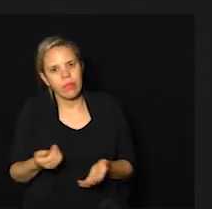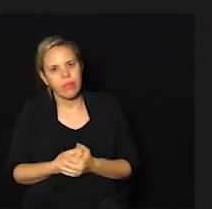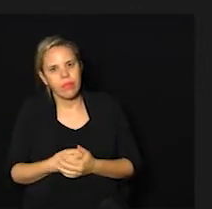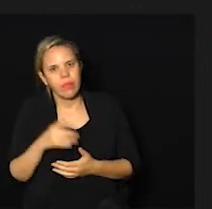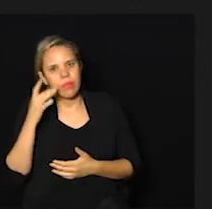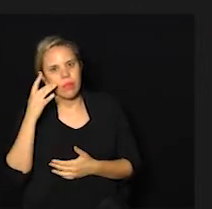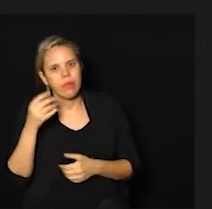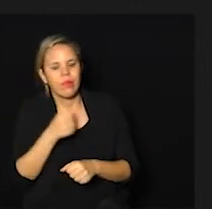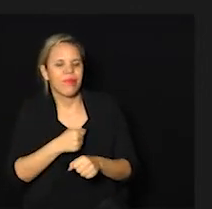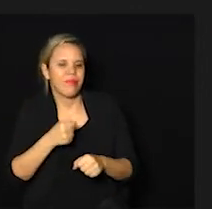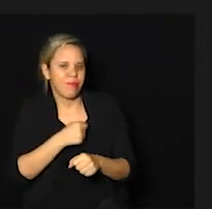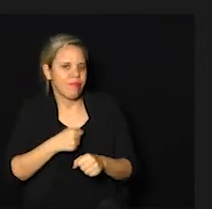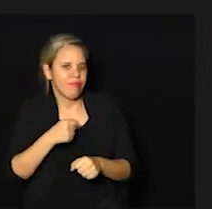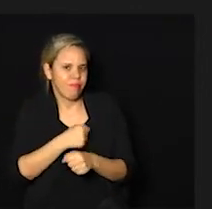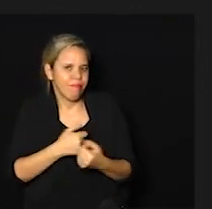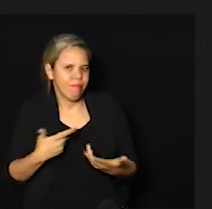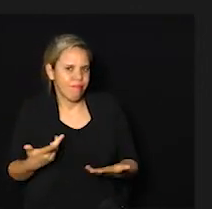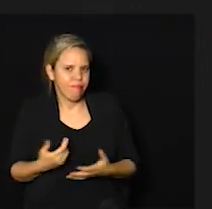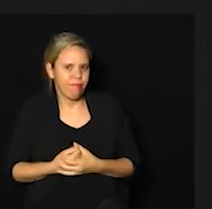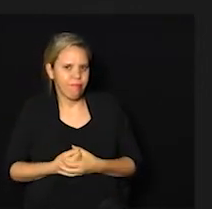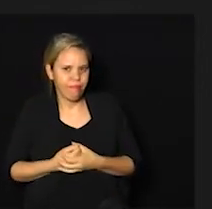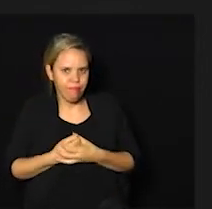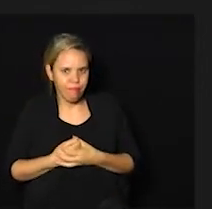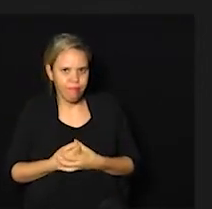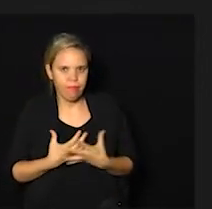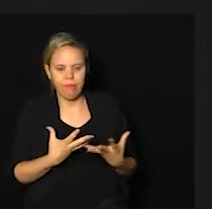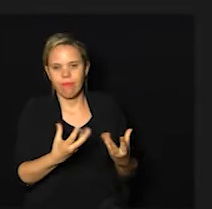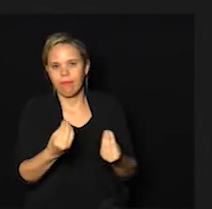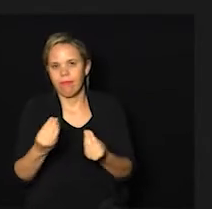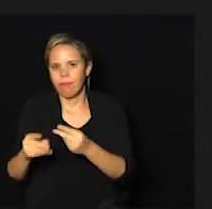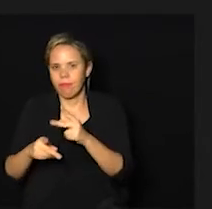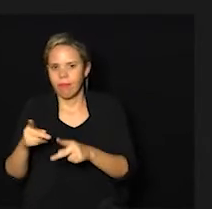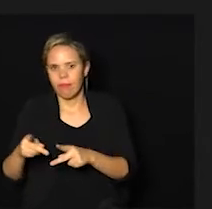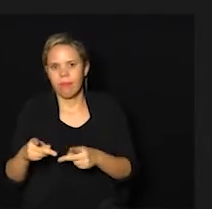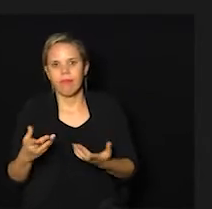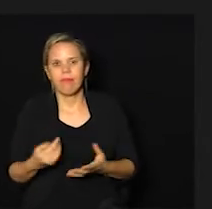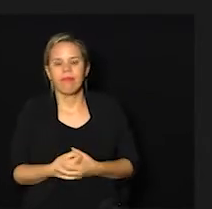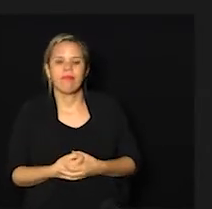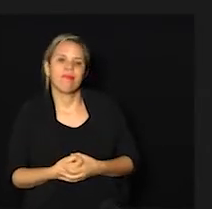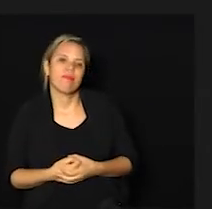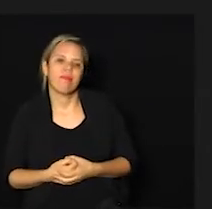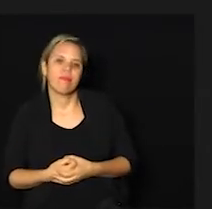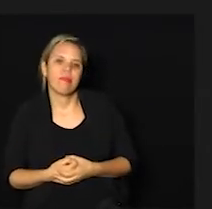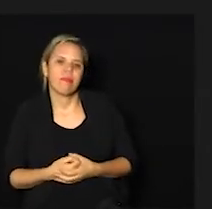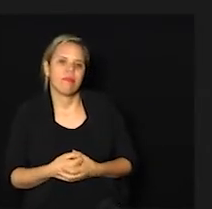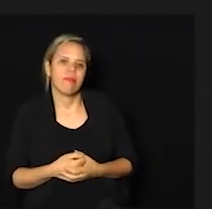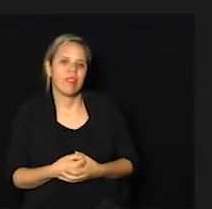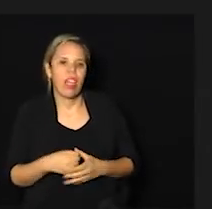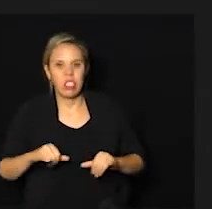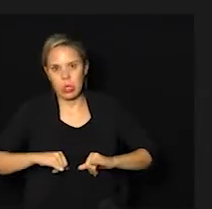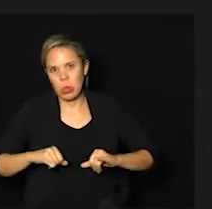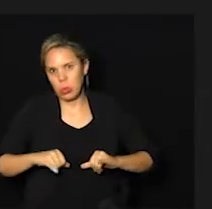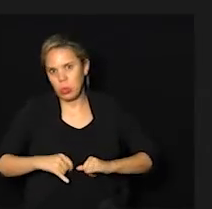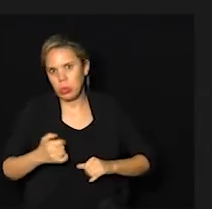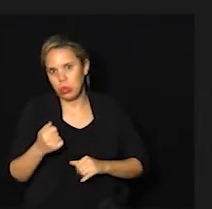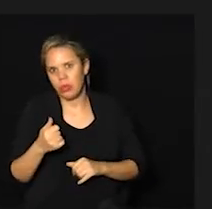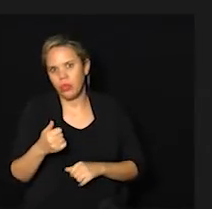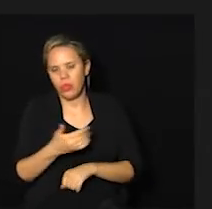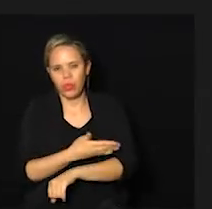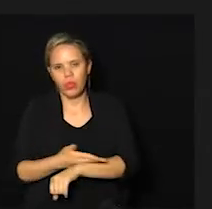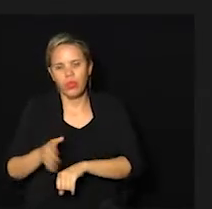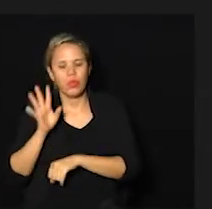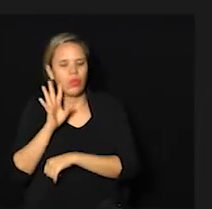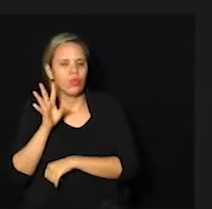eu acho que cozinhar foi uma coisa, para muita gente, assim, foi uma coisa que doeu um pouco, mas virou um